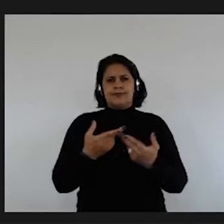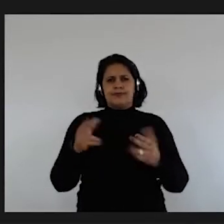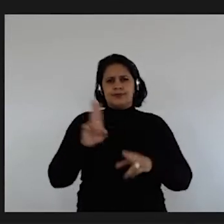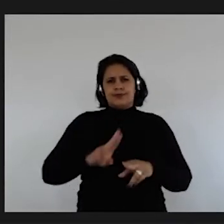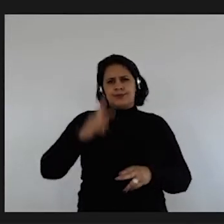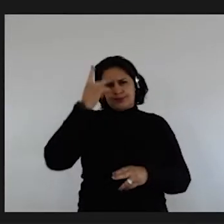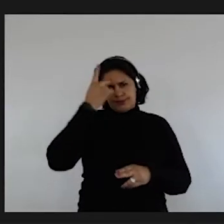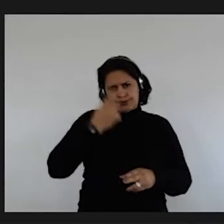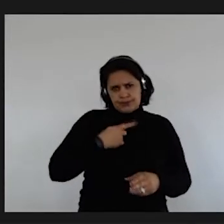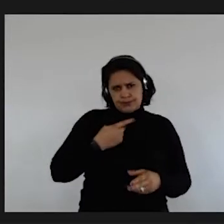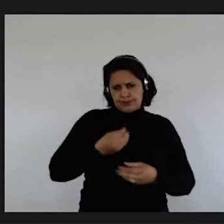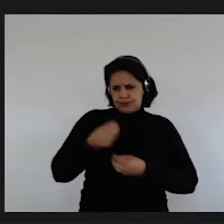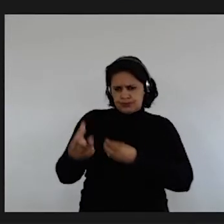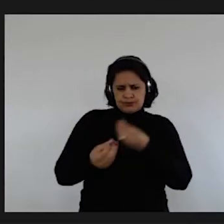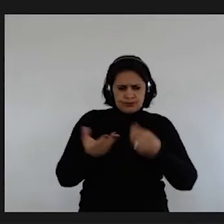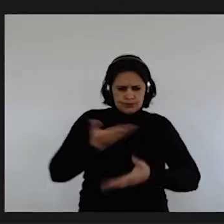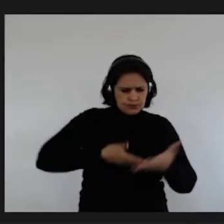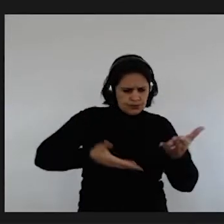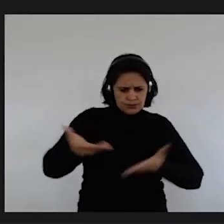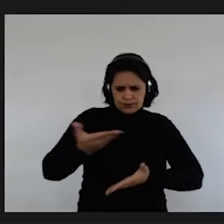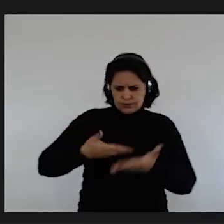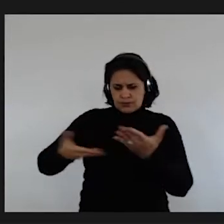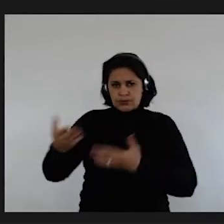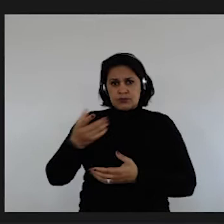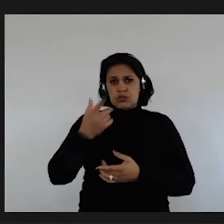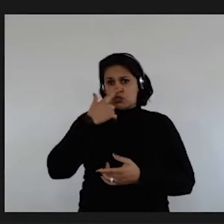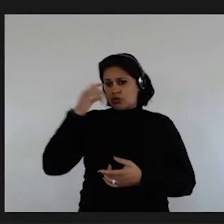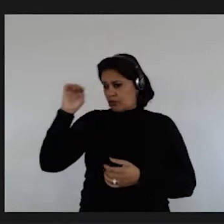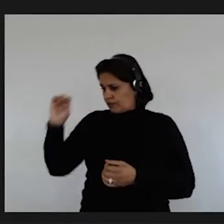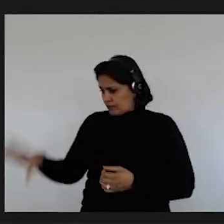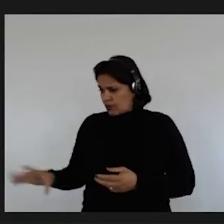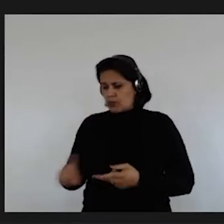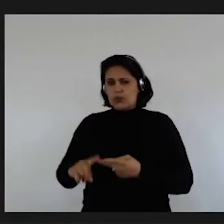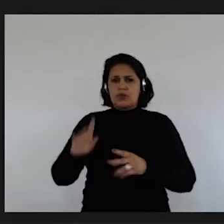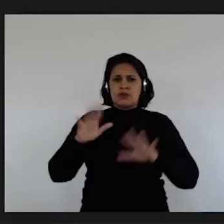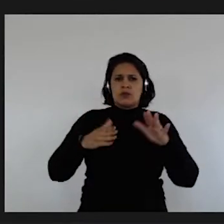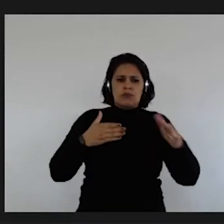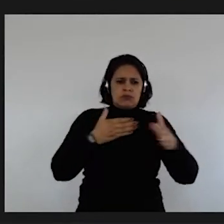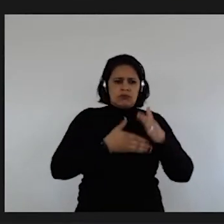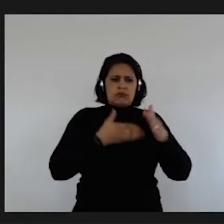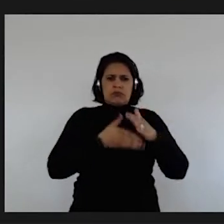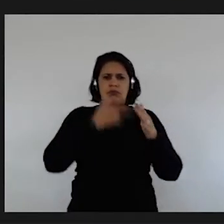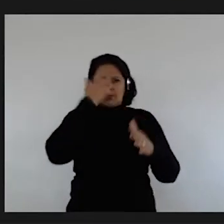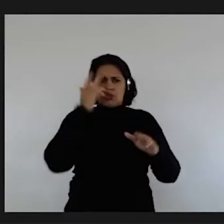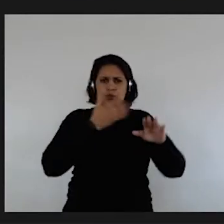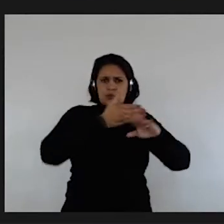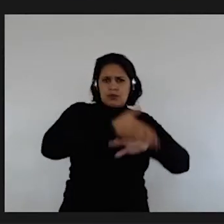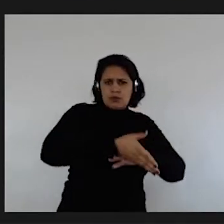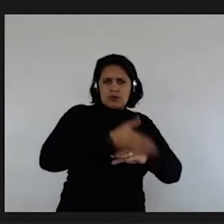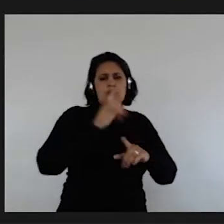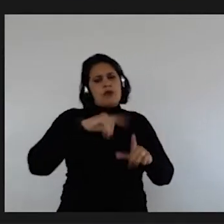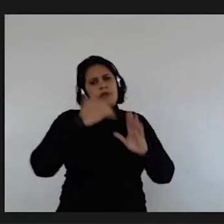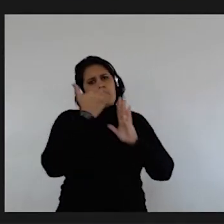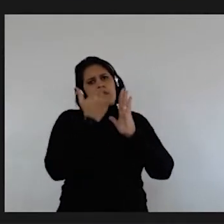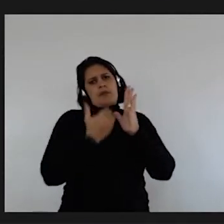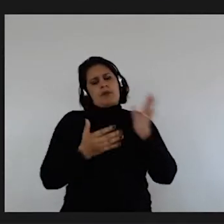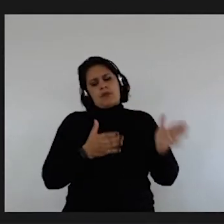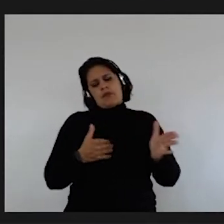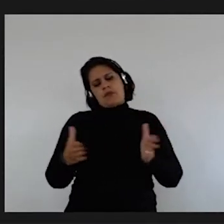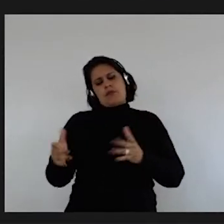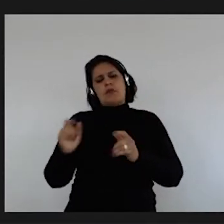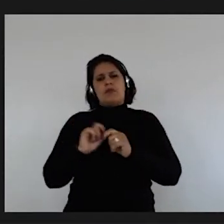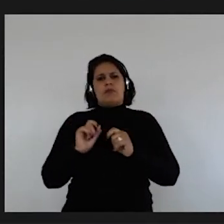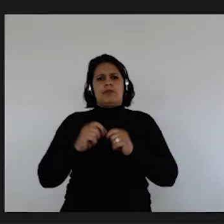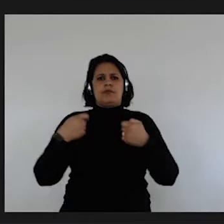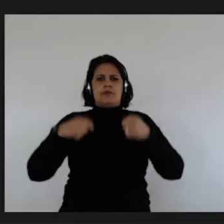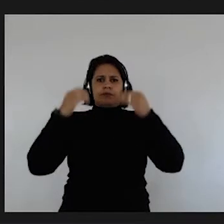uso, descartá-las, se for o caso, impedir a entrada de estranhos às plataformas de produção, são protocolos necessários a serem